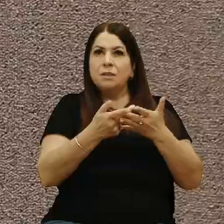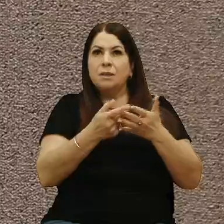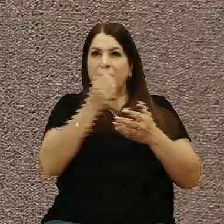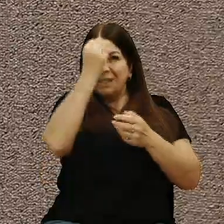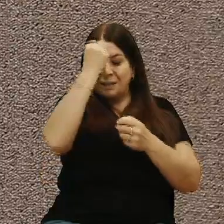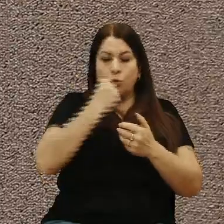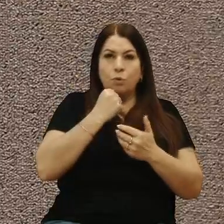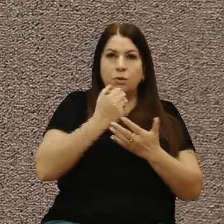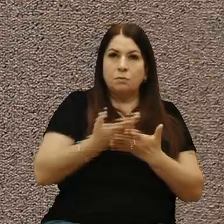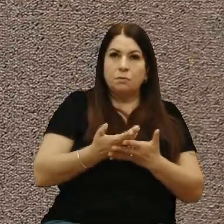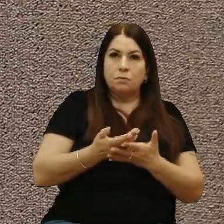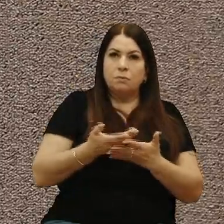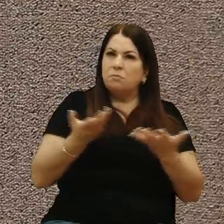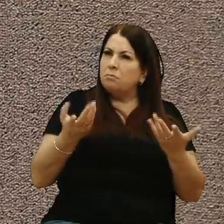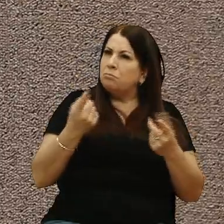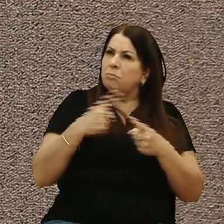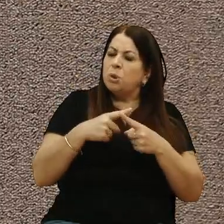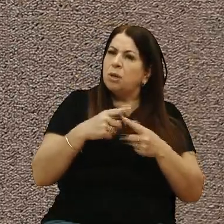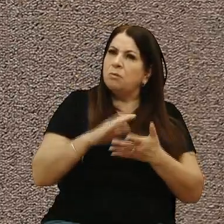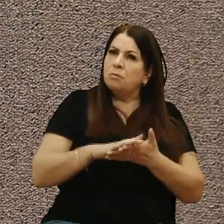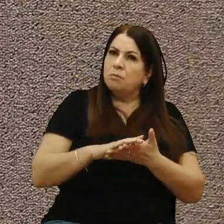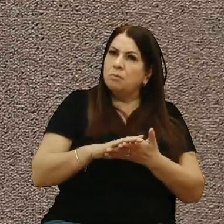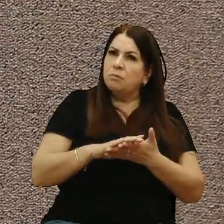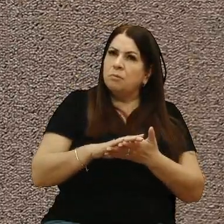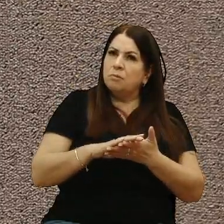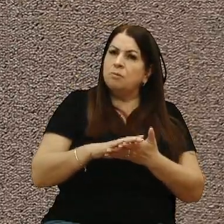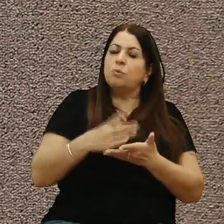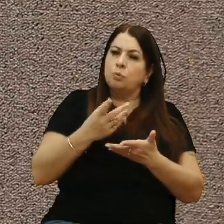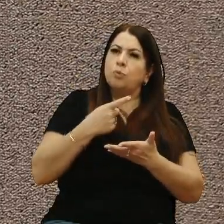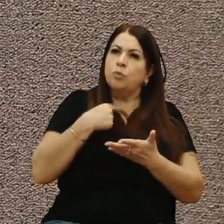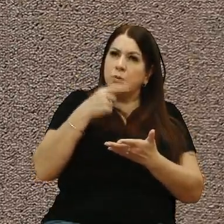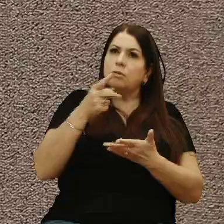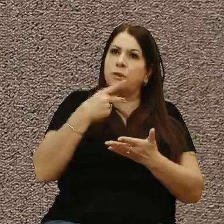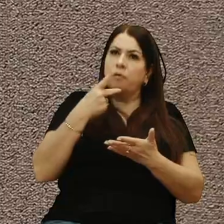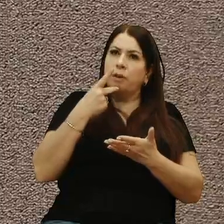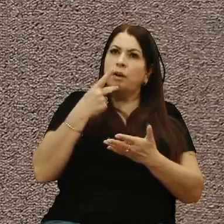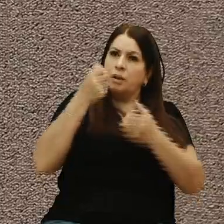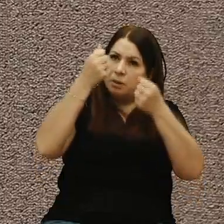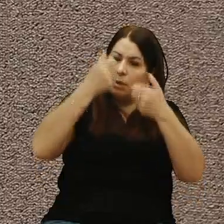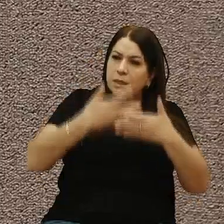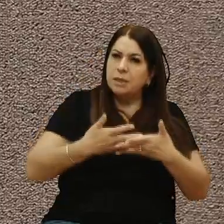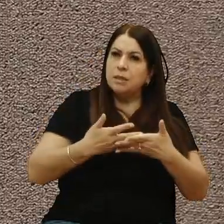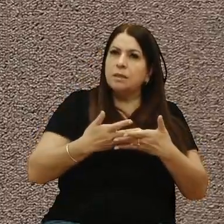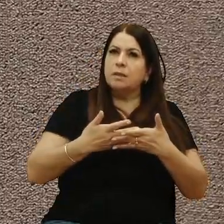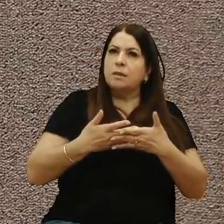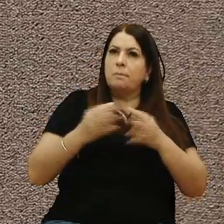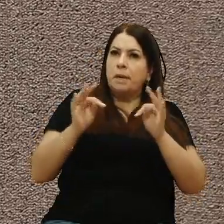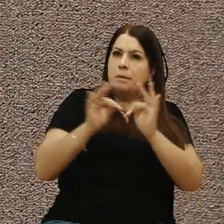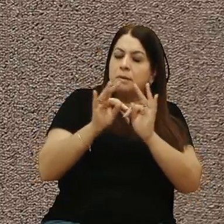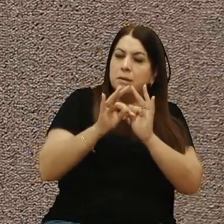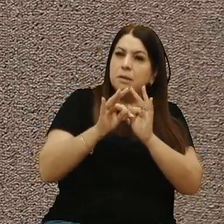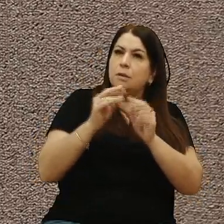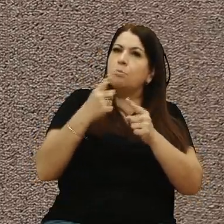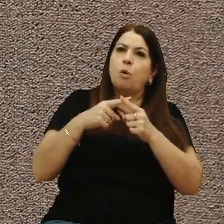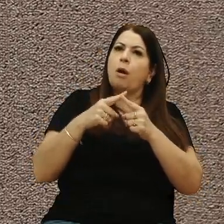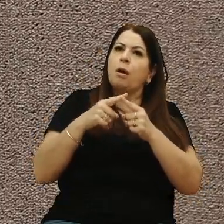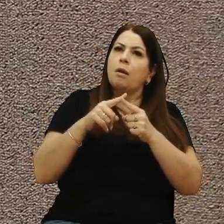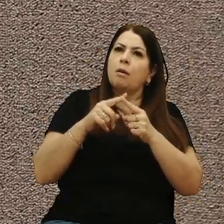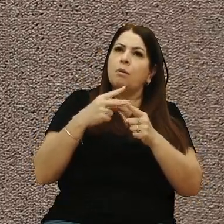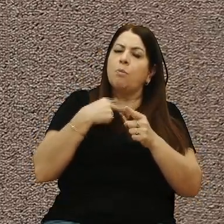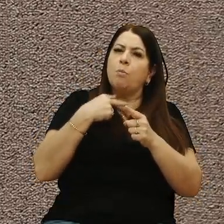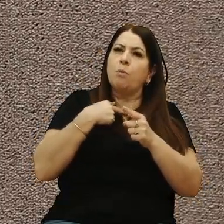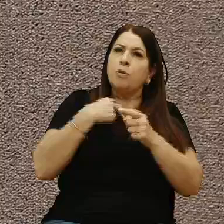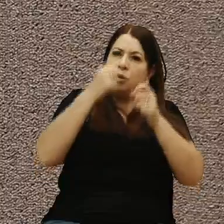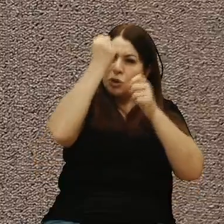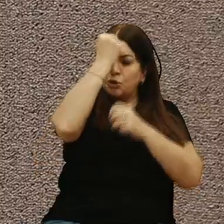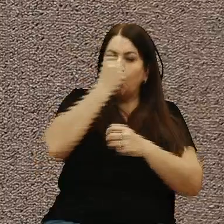terrorismo. Por quê? Eu gostaria que ele fizesse uma explicação assim bem técnica, né? Por que não pode ser